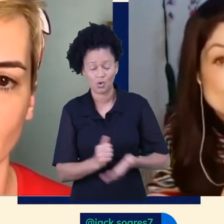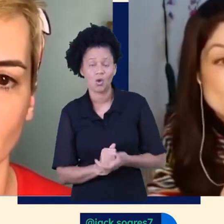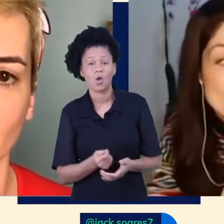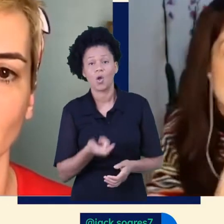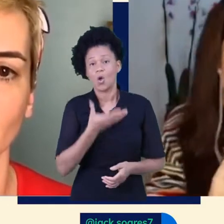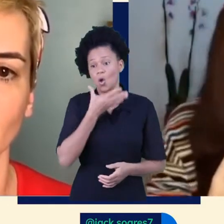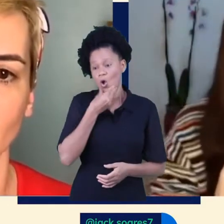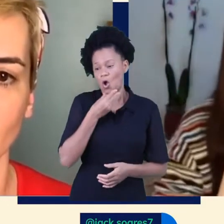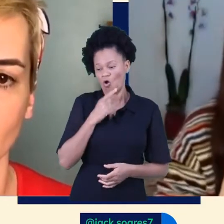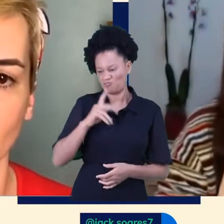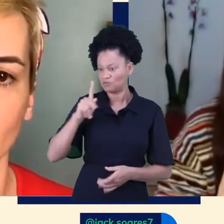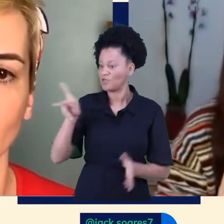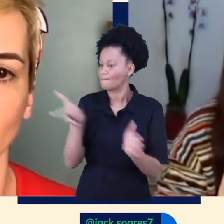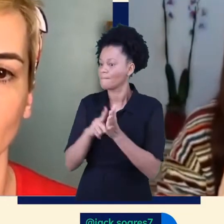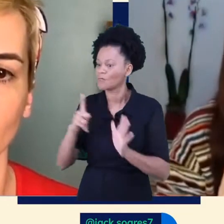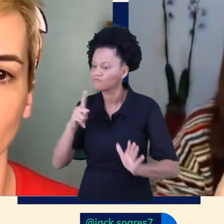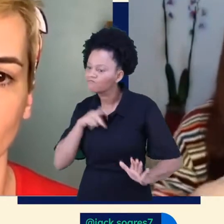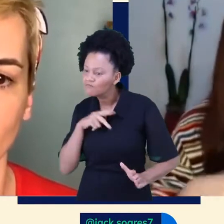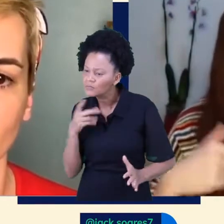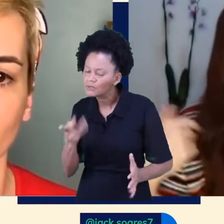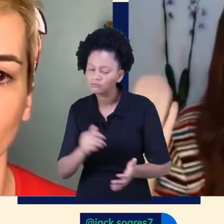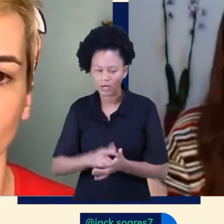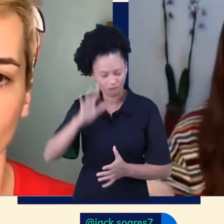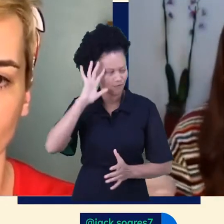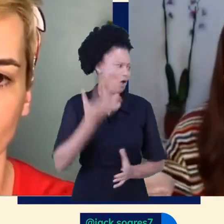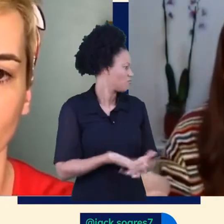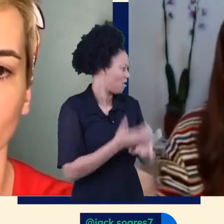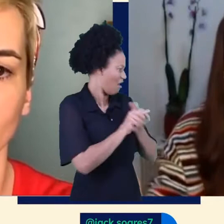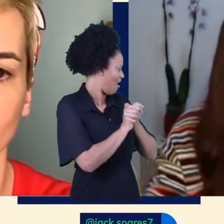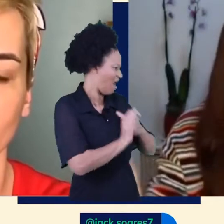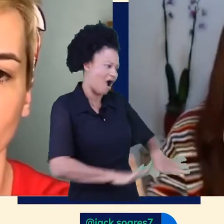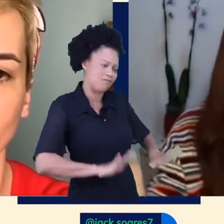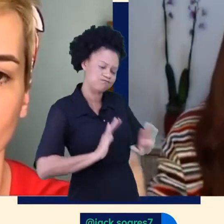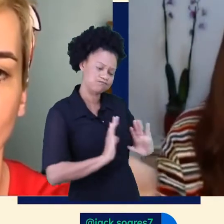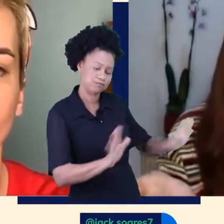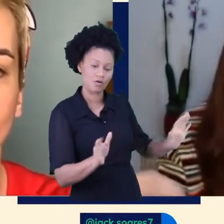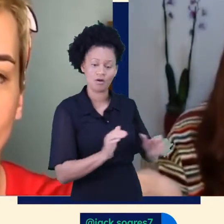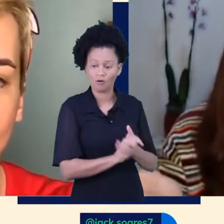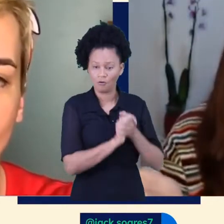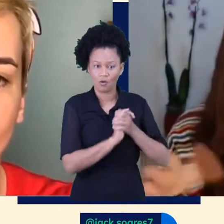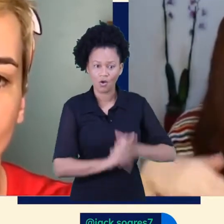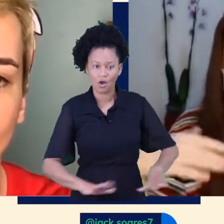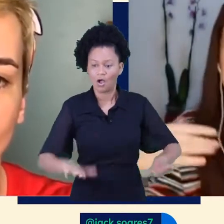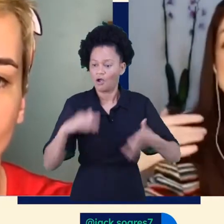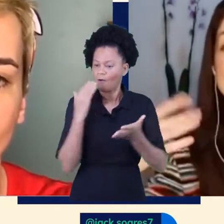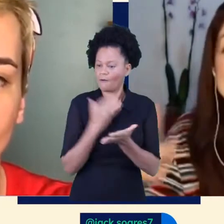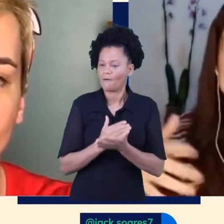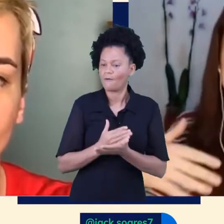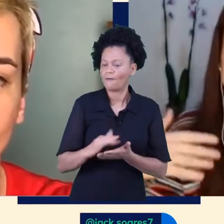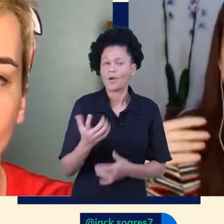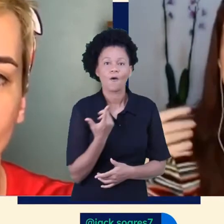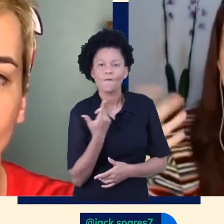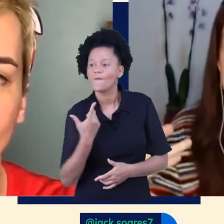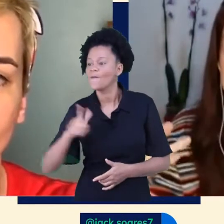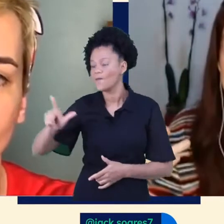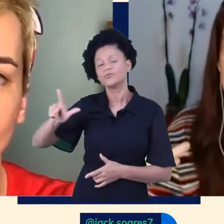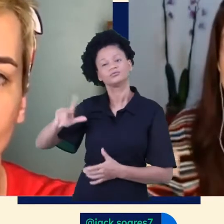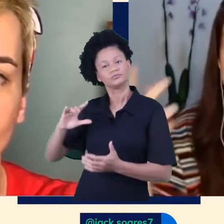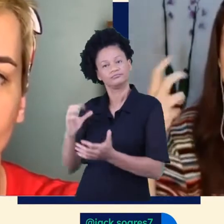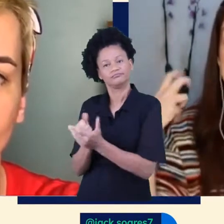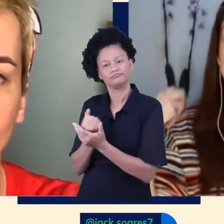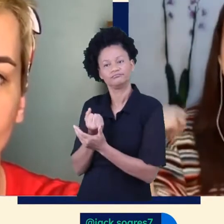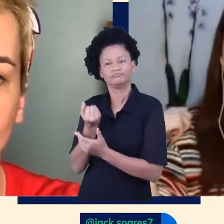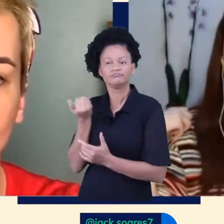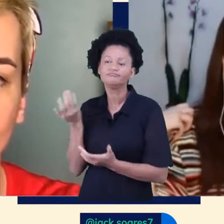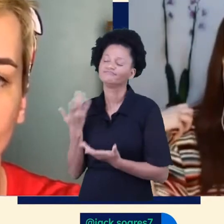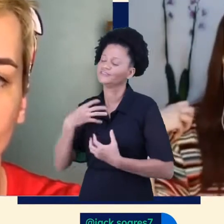resolveu se separar, ou eles se separaram e ela começou a ter um outro relacionamento, começou a ser feliz, resolveu trabalhar, e